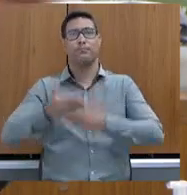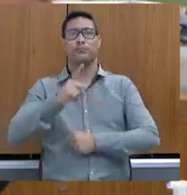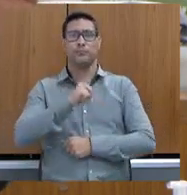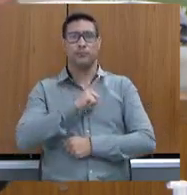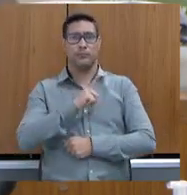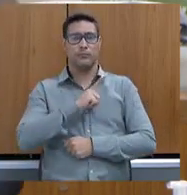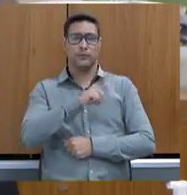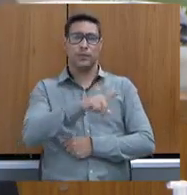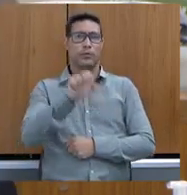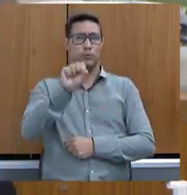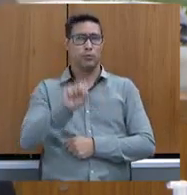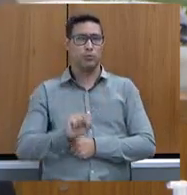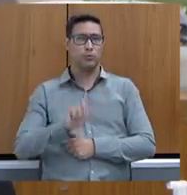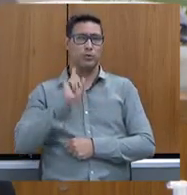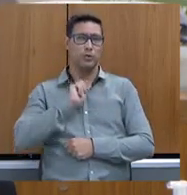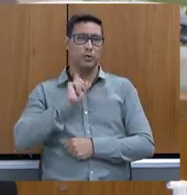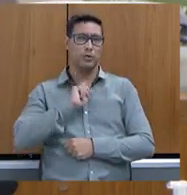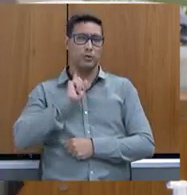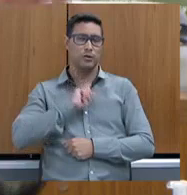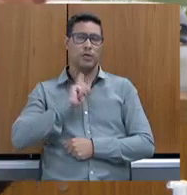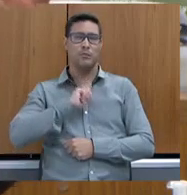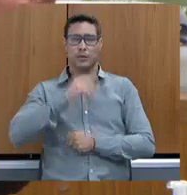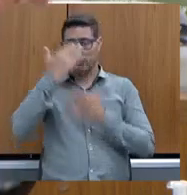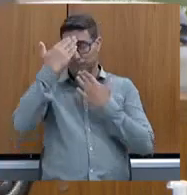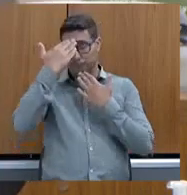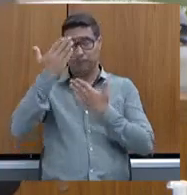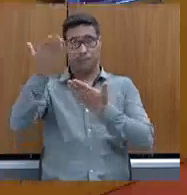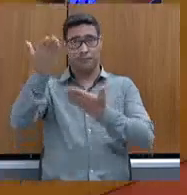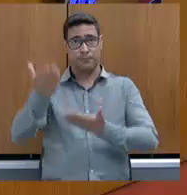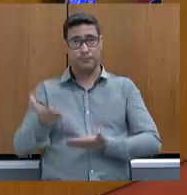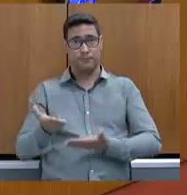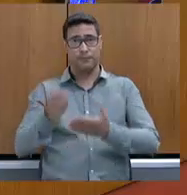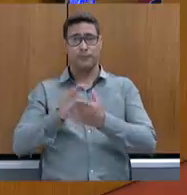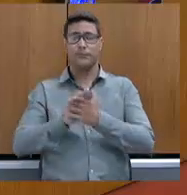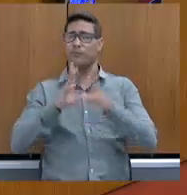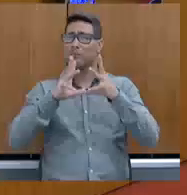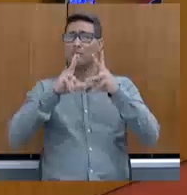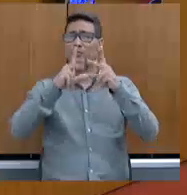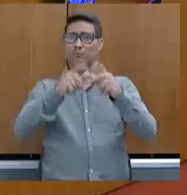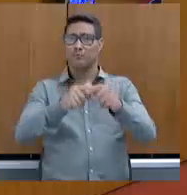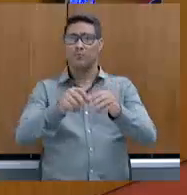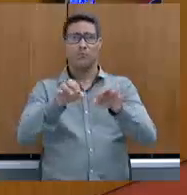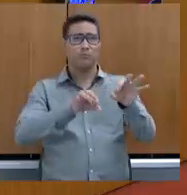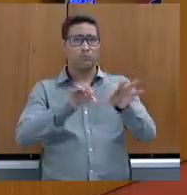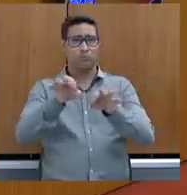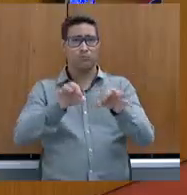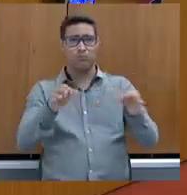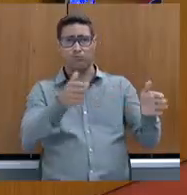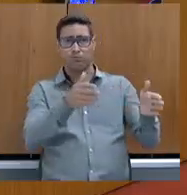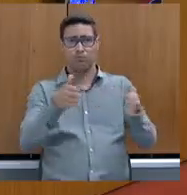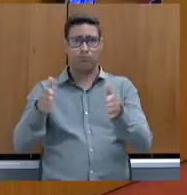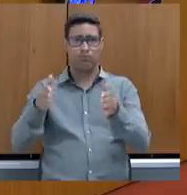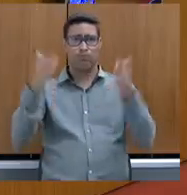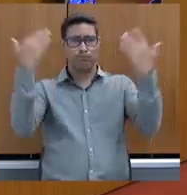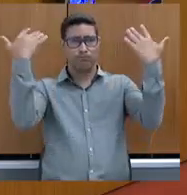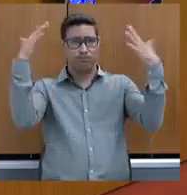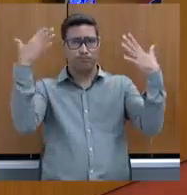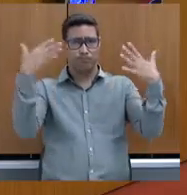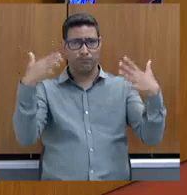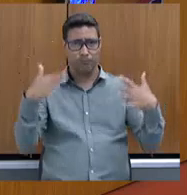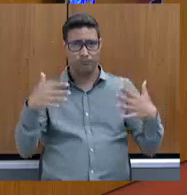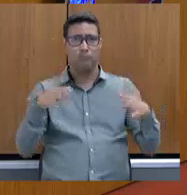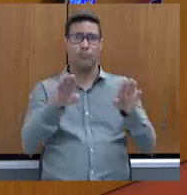Minas é muito devedor a vossa excelência por tudo que tem feito por todos os caminhos que têm percorrido Parabéns Parabéns